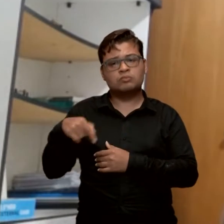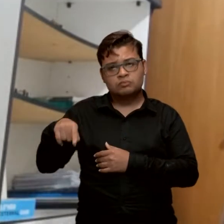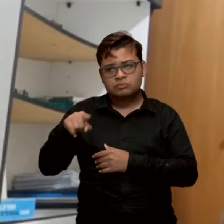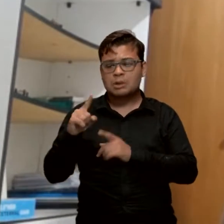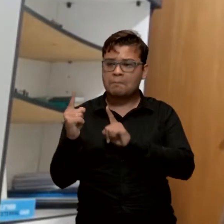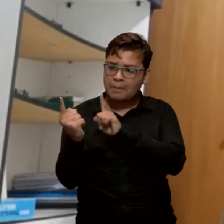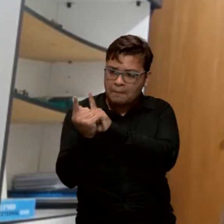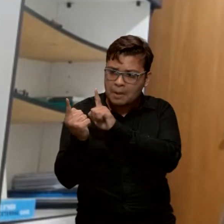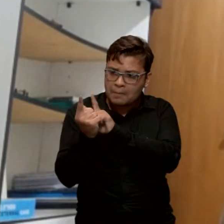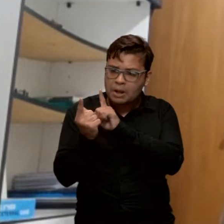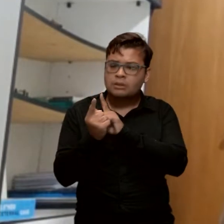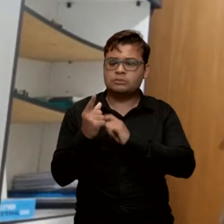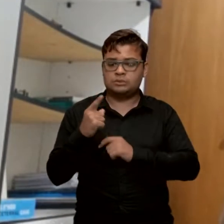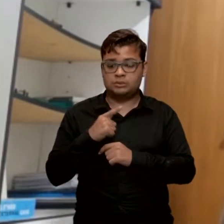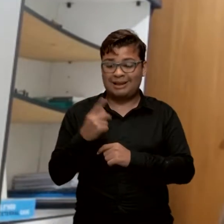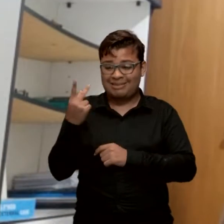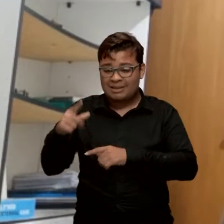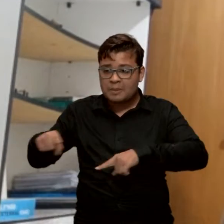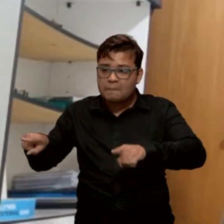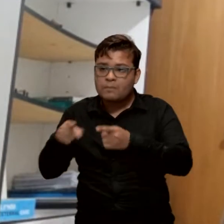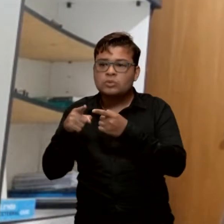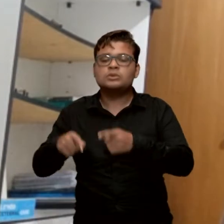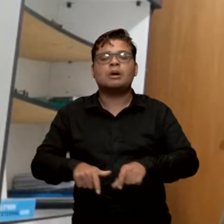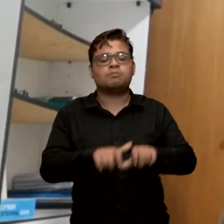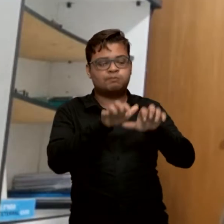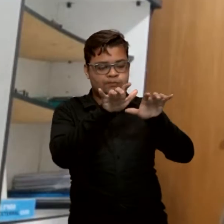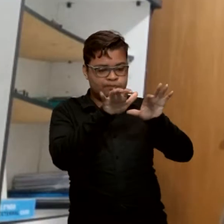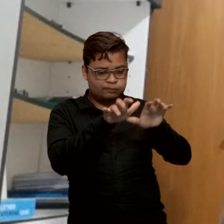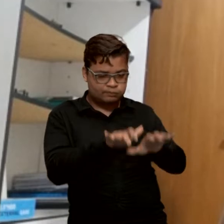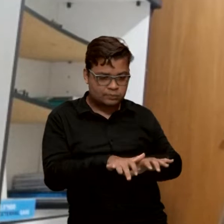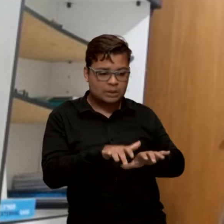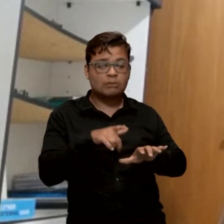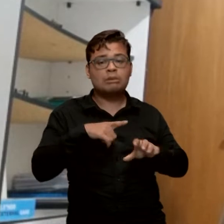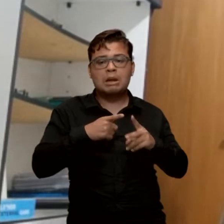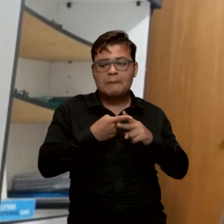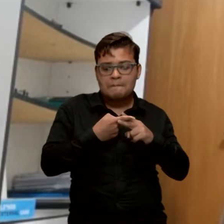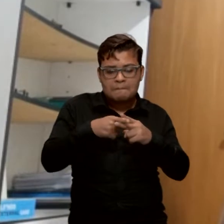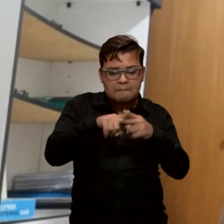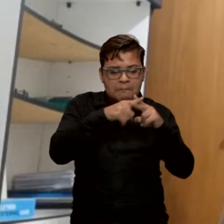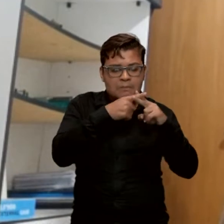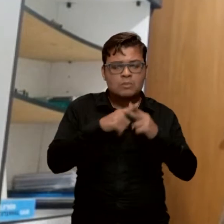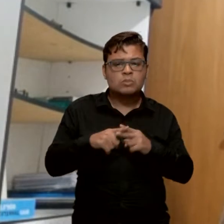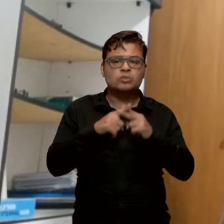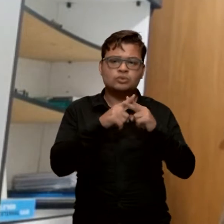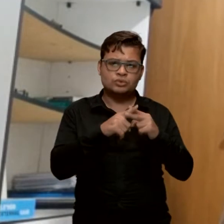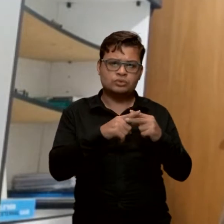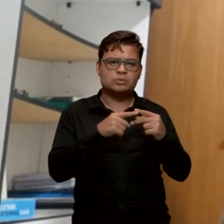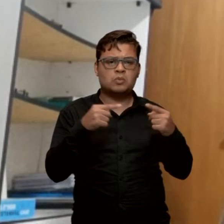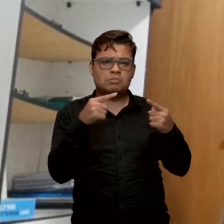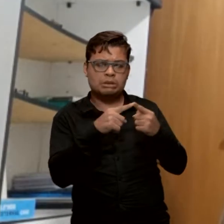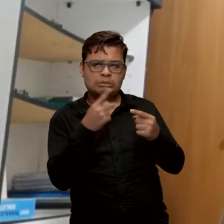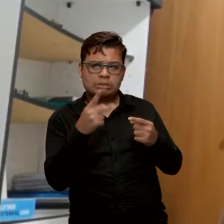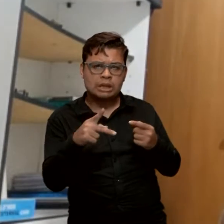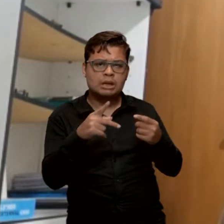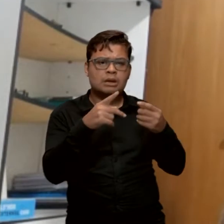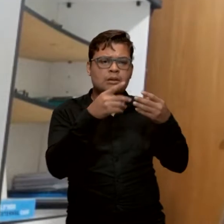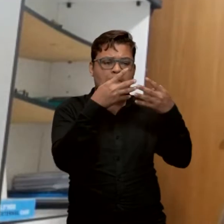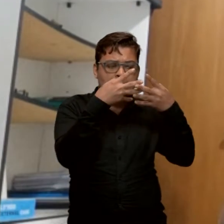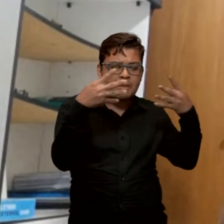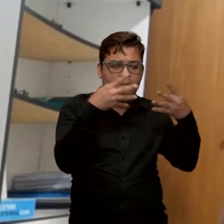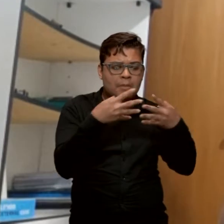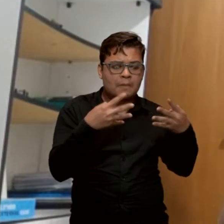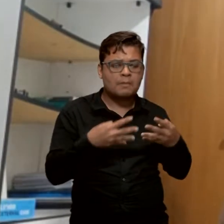gente digita sua música, faz uns ajustes na métrica, né, sugere